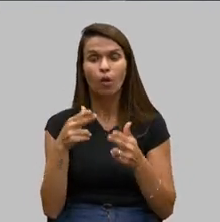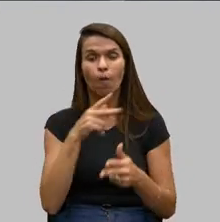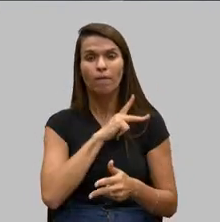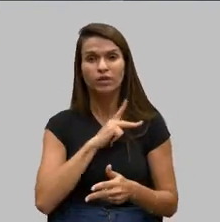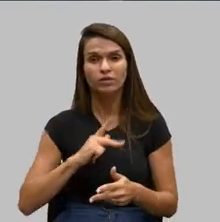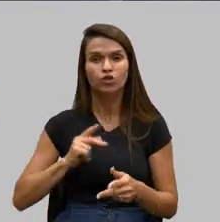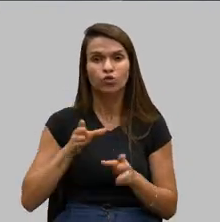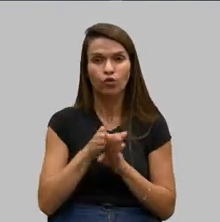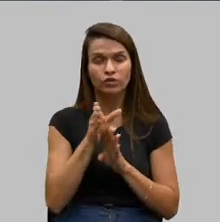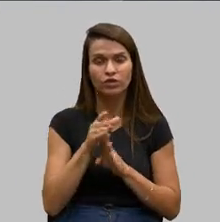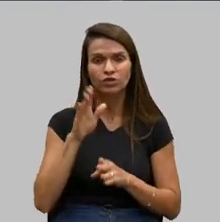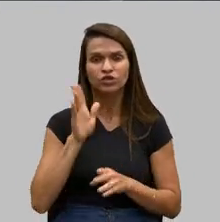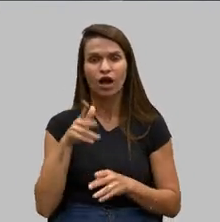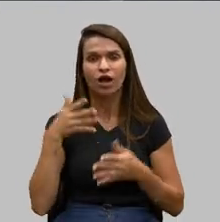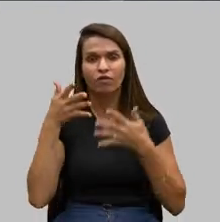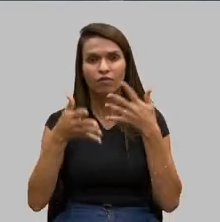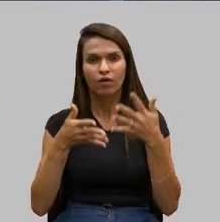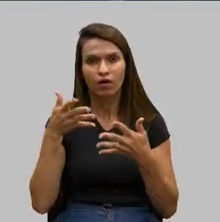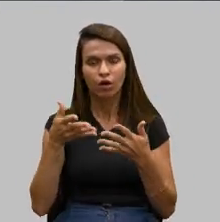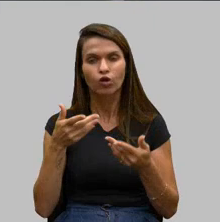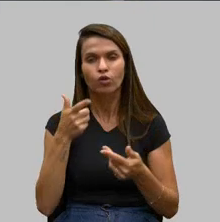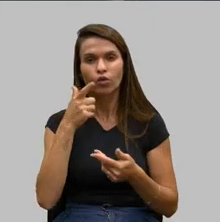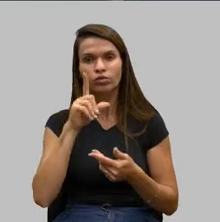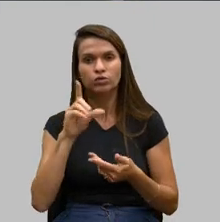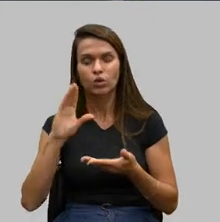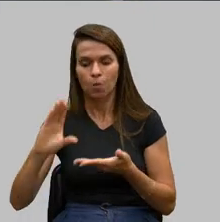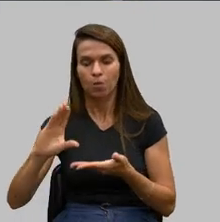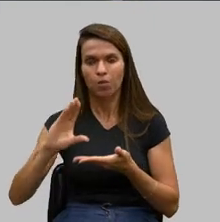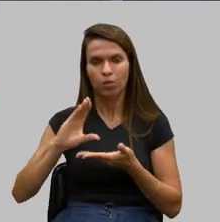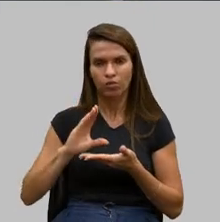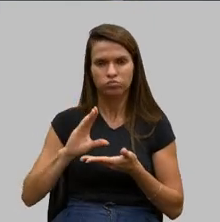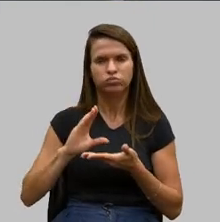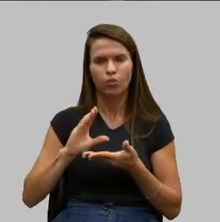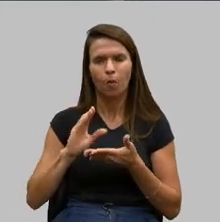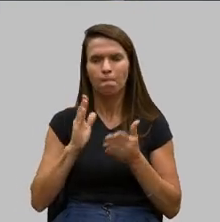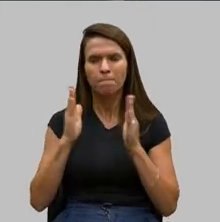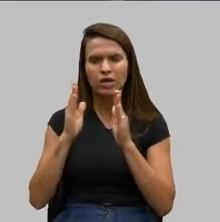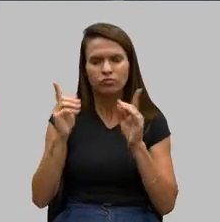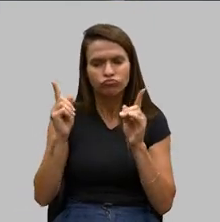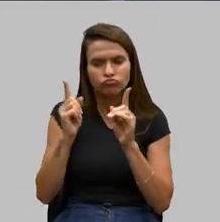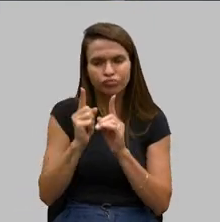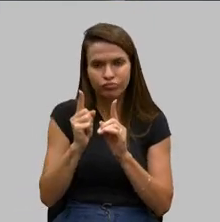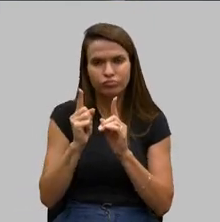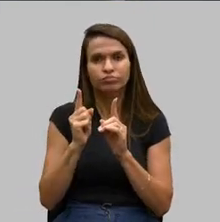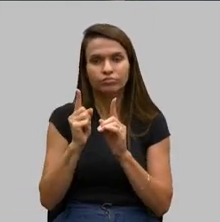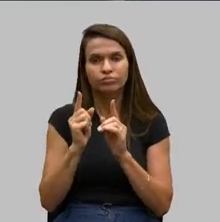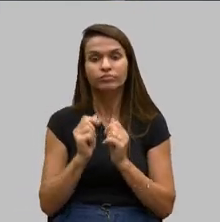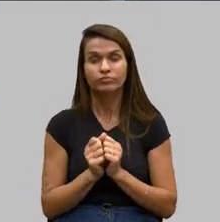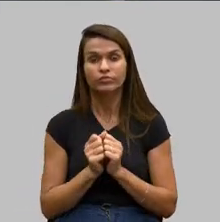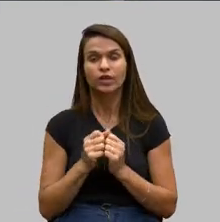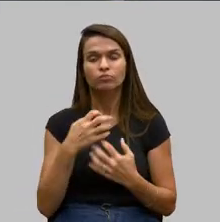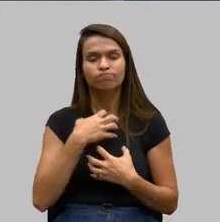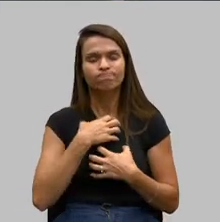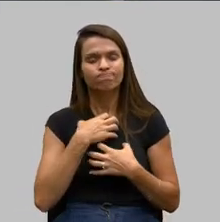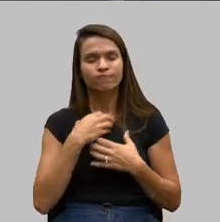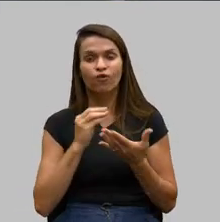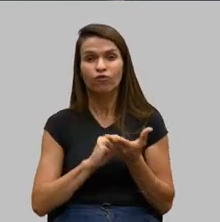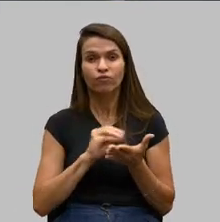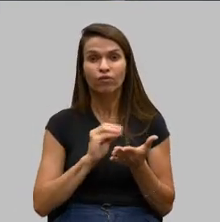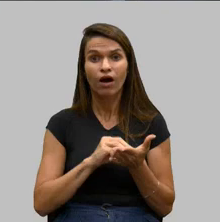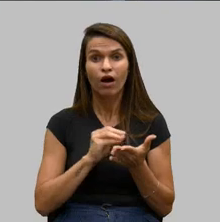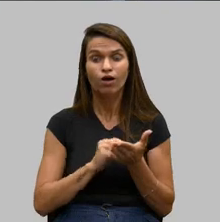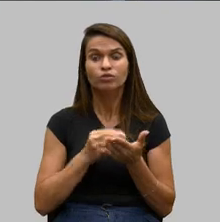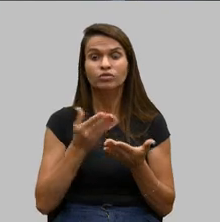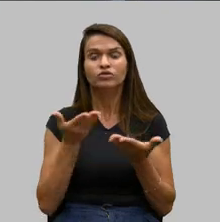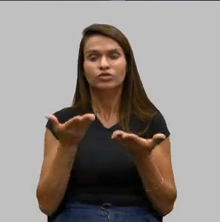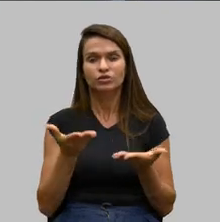disse a gente consegue por meio de emenda algo completamente temporário então eu eu sinto falta muito disso